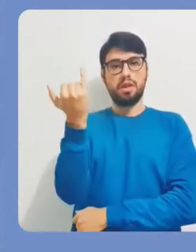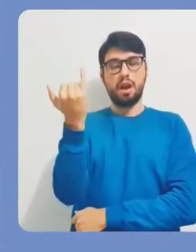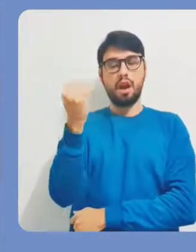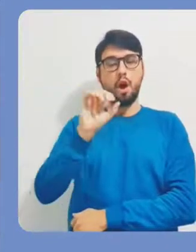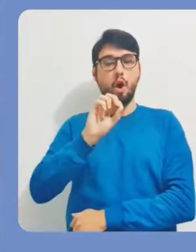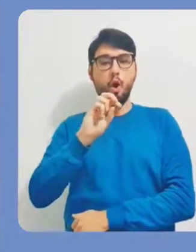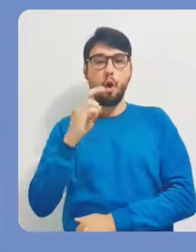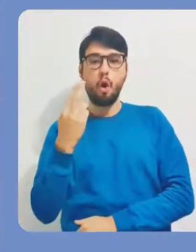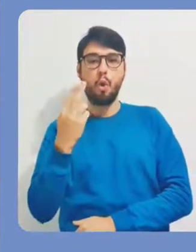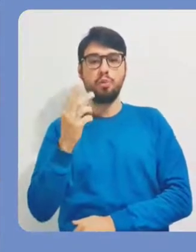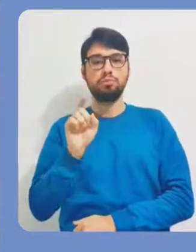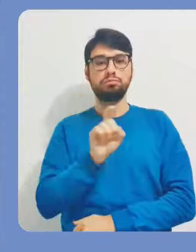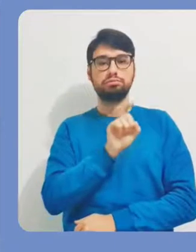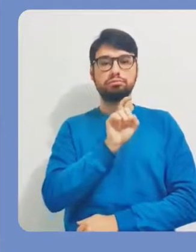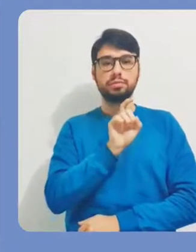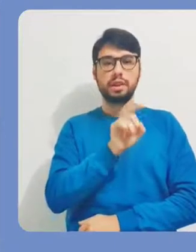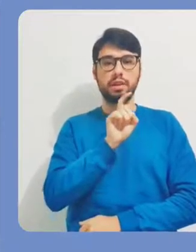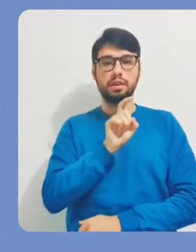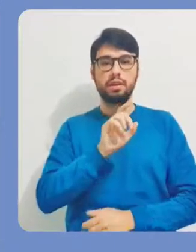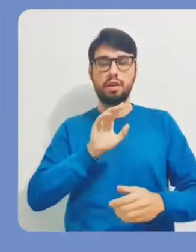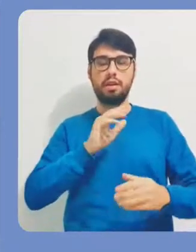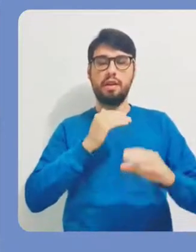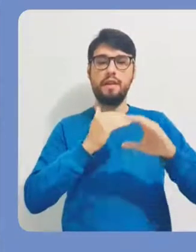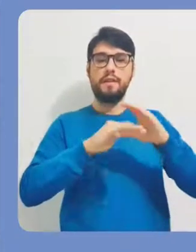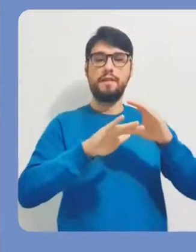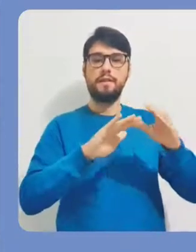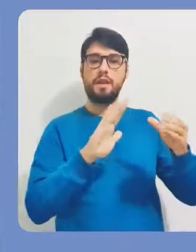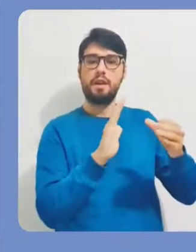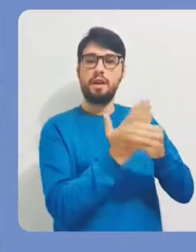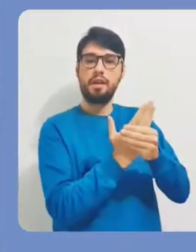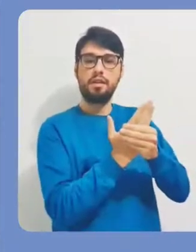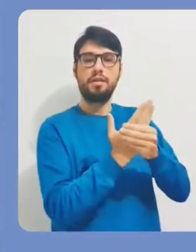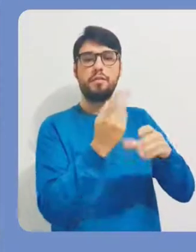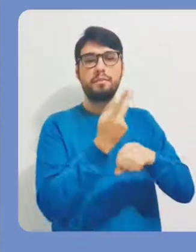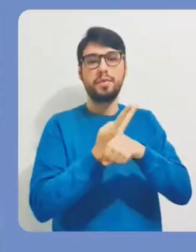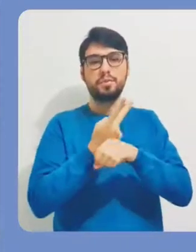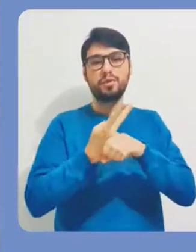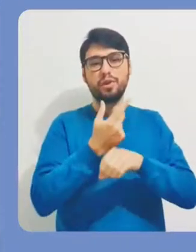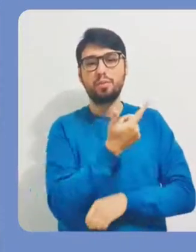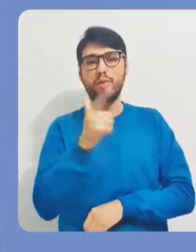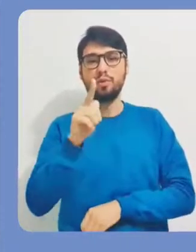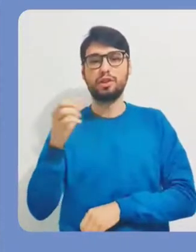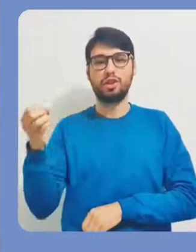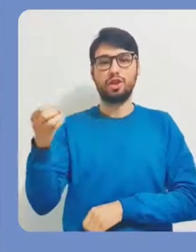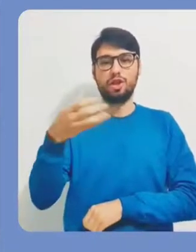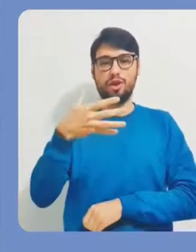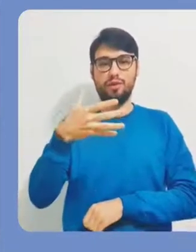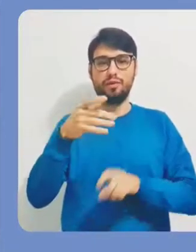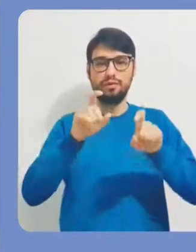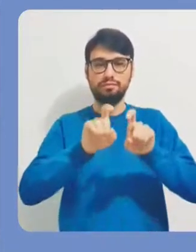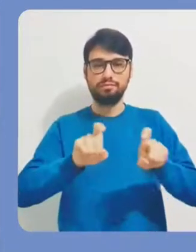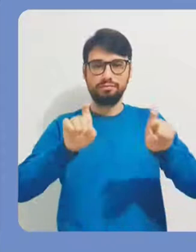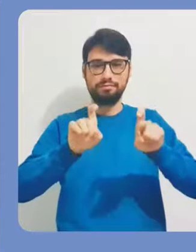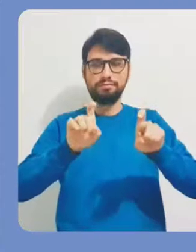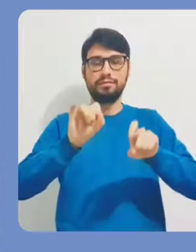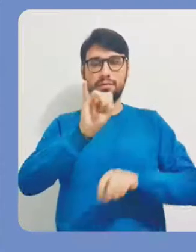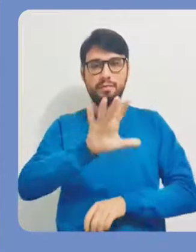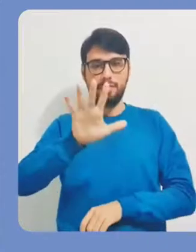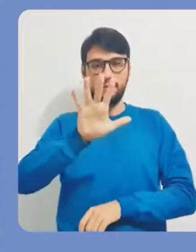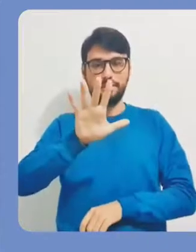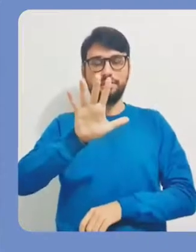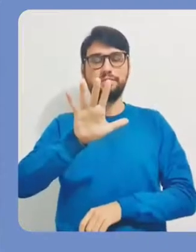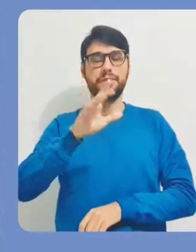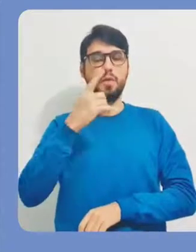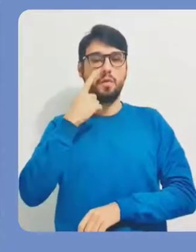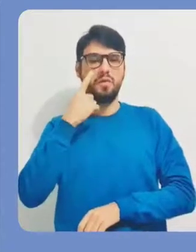anteriormente. Eu posso aproveitar então uma destas imagens, ou clicar na opção Enviar arquivo para